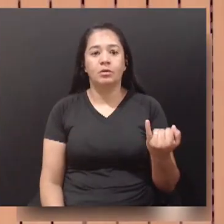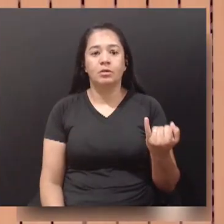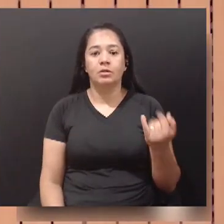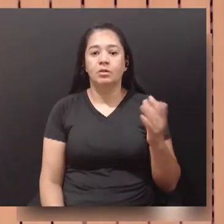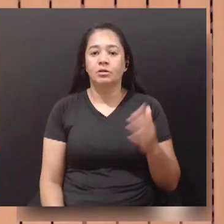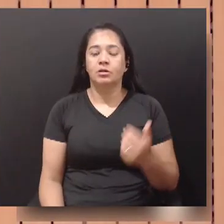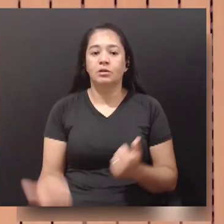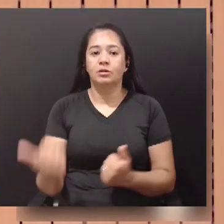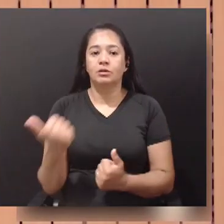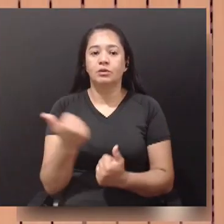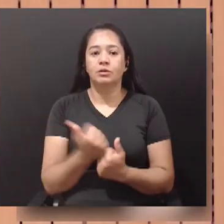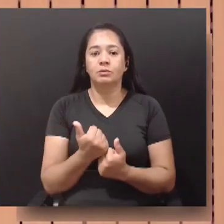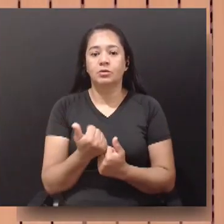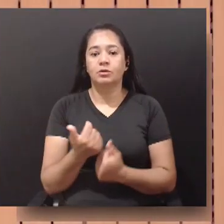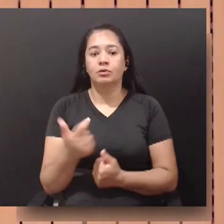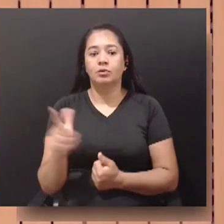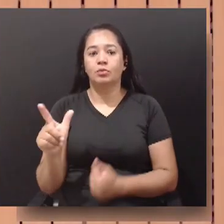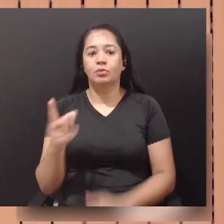aí outros vereadores,